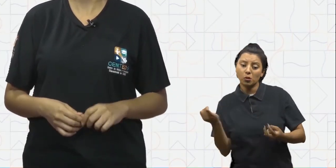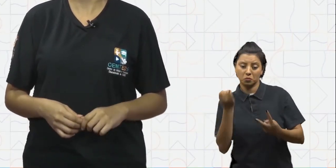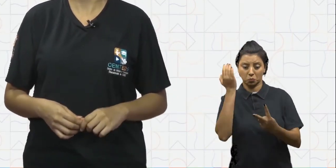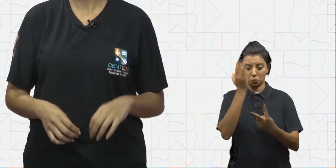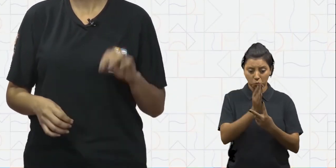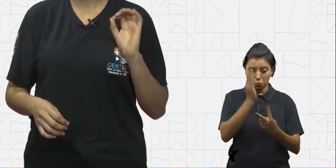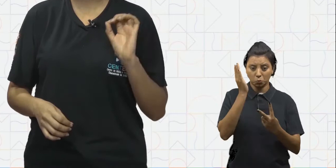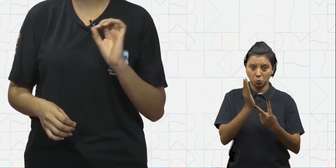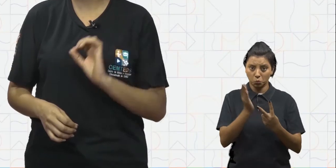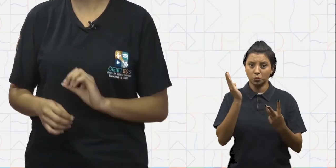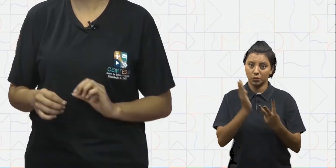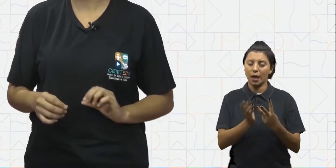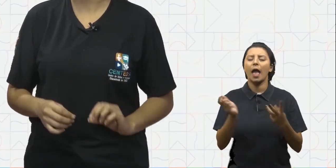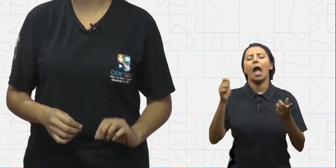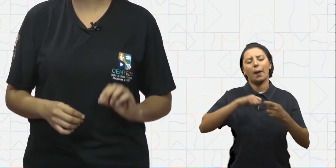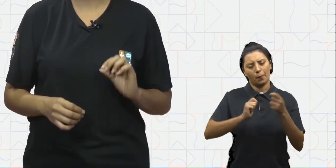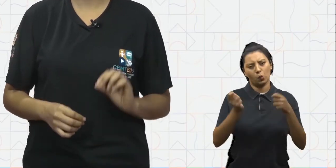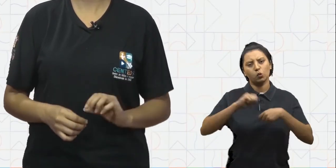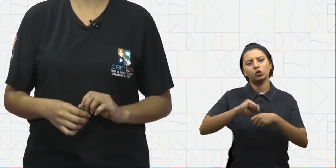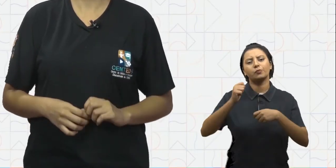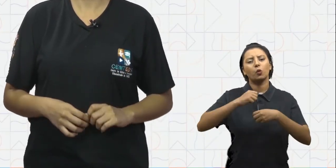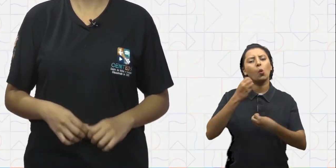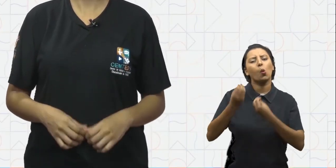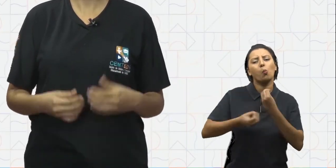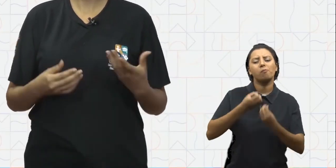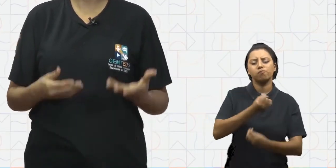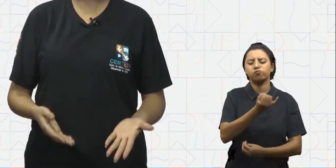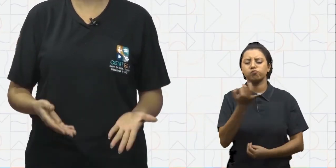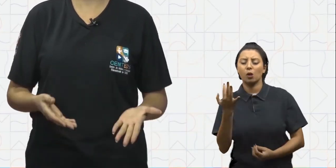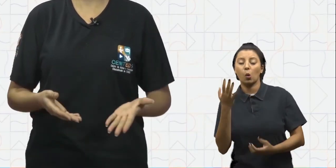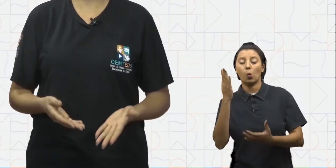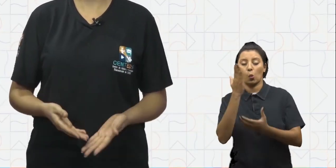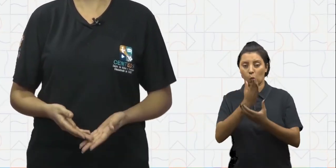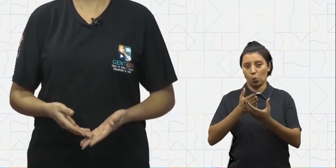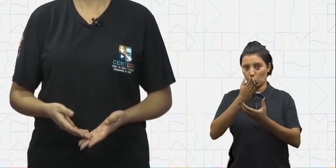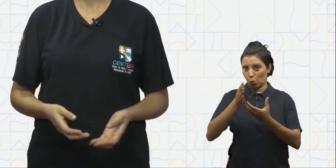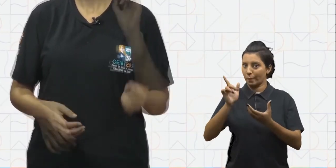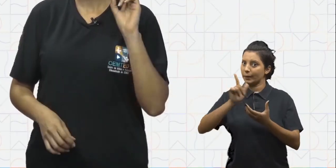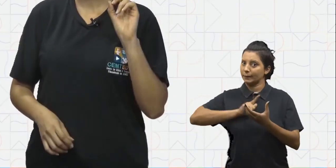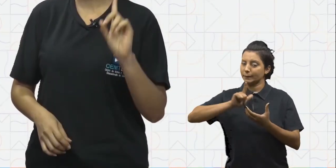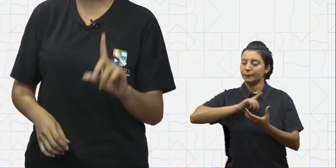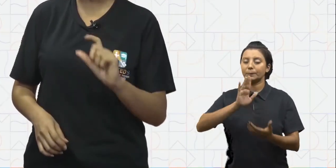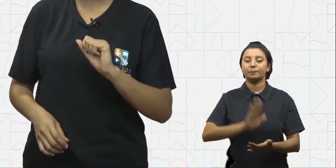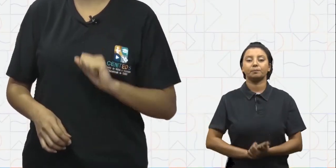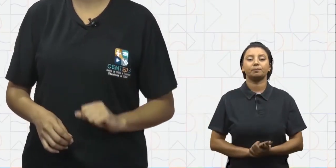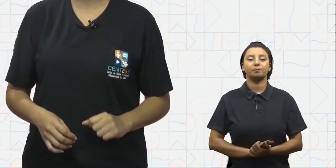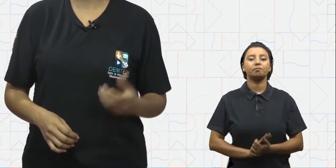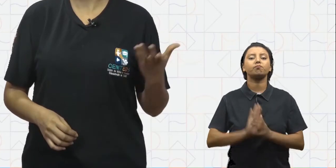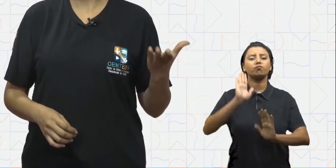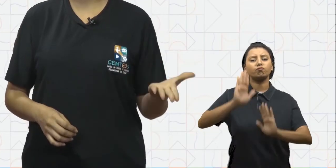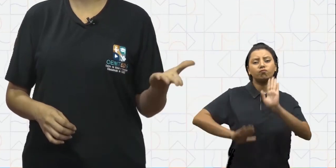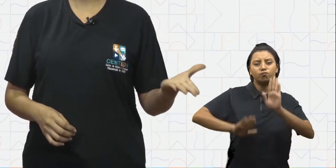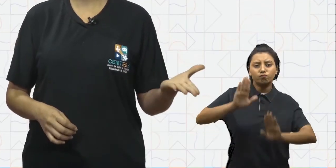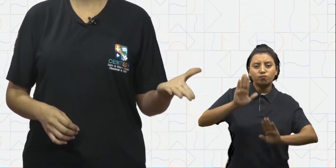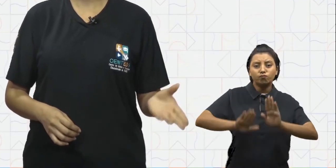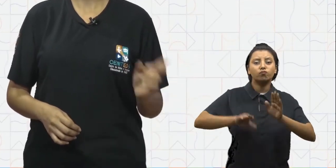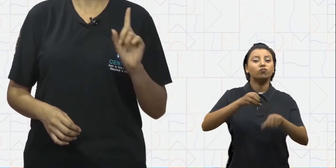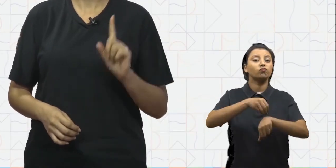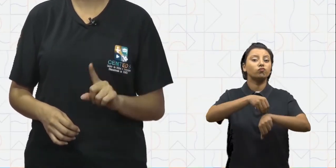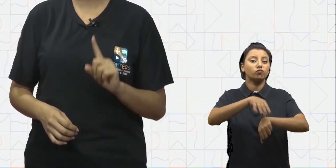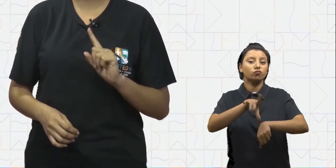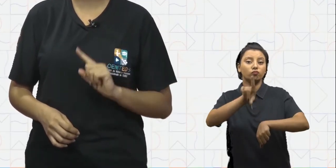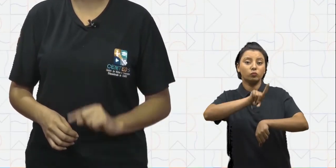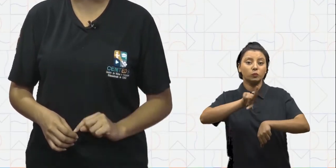uma palavra é um modo bem legal de contarmos as sílabas das palavras. Geralmente, a minha dica